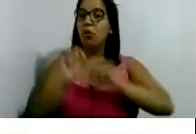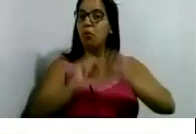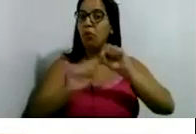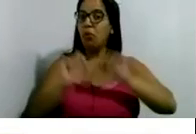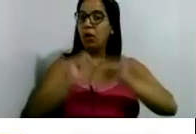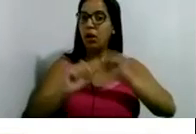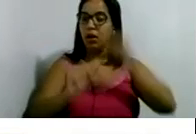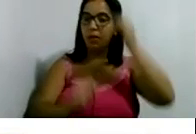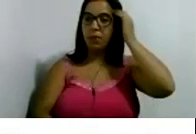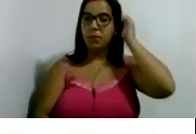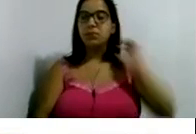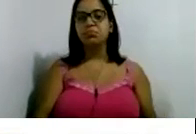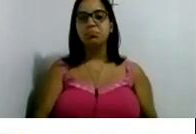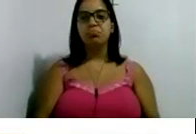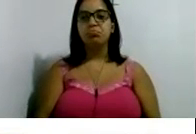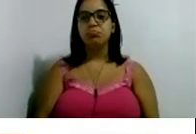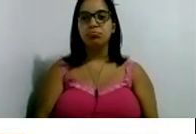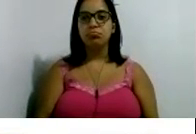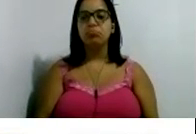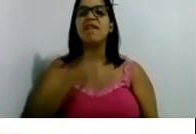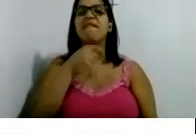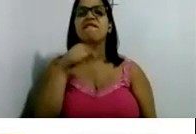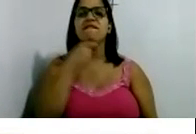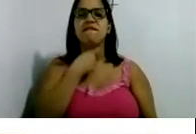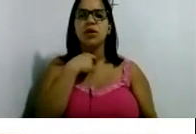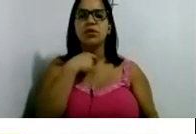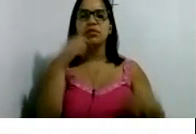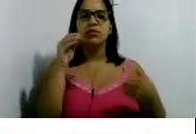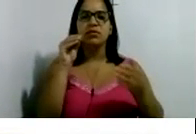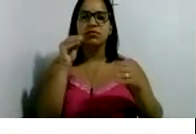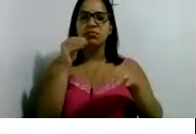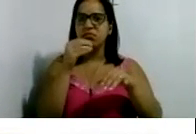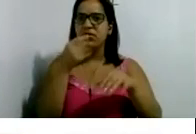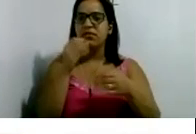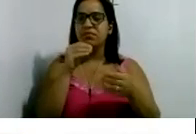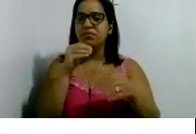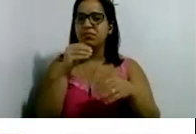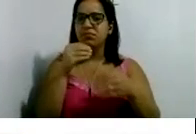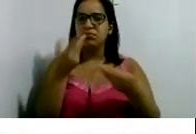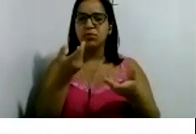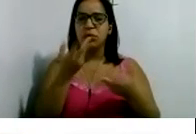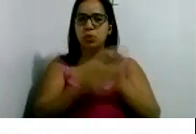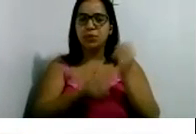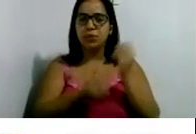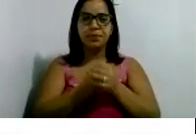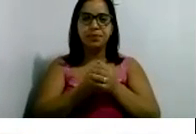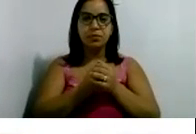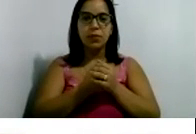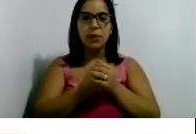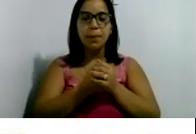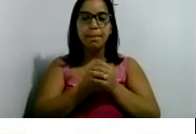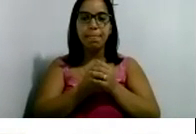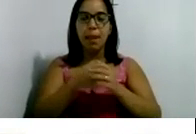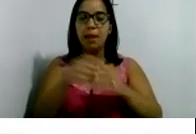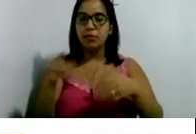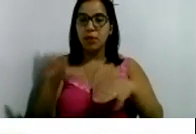epidídimo, que é essa estrutura adjacente aqui ao testículo, onde ele vai ser maturado e lá ele vai poder desenvolver